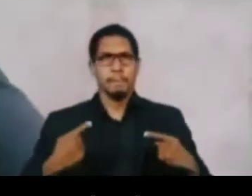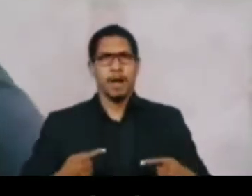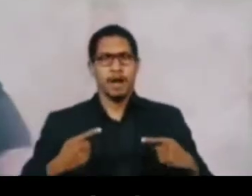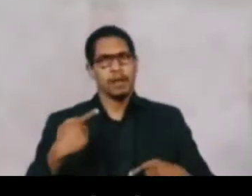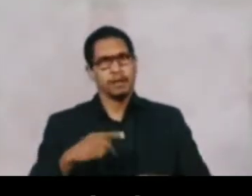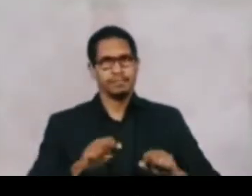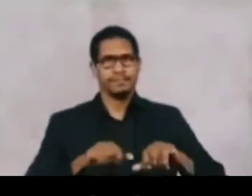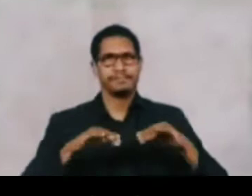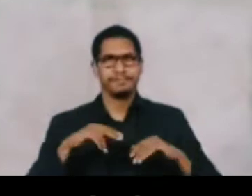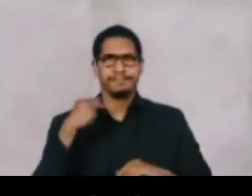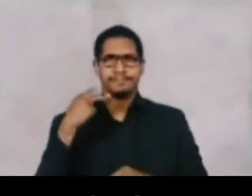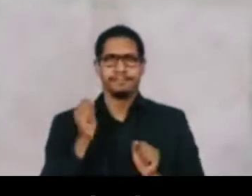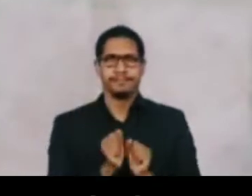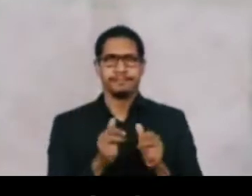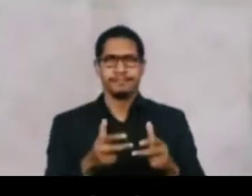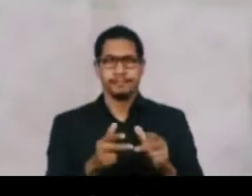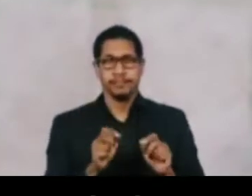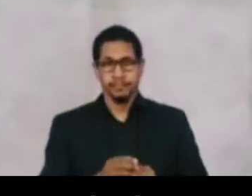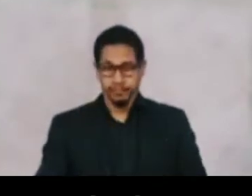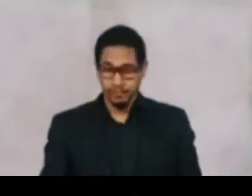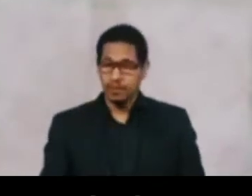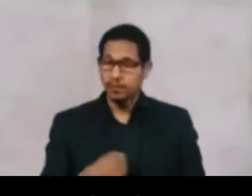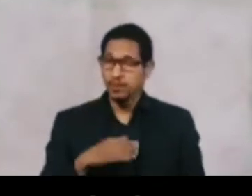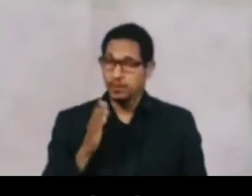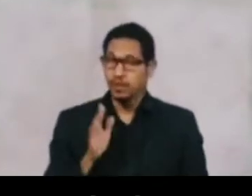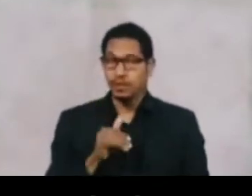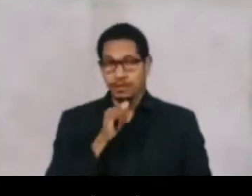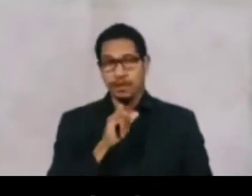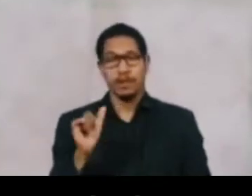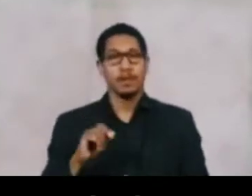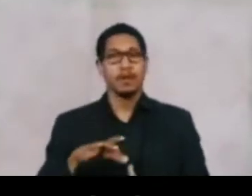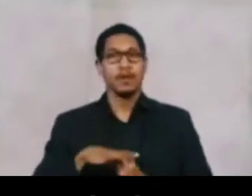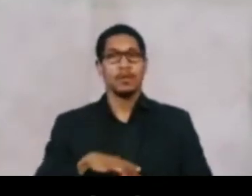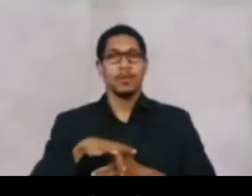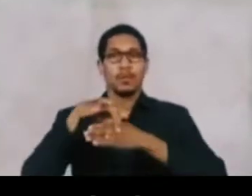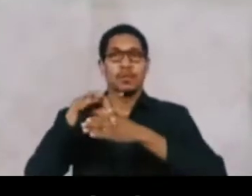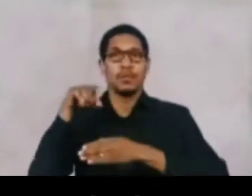Câmara Municipal, mas dito isso, já vi